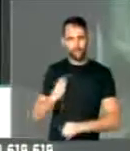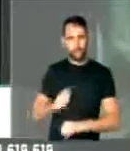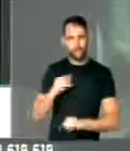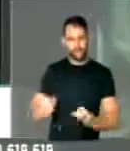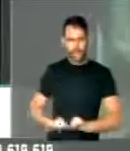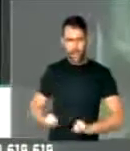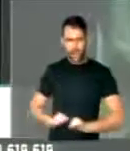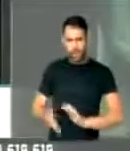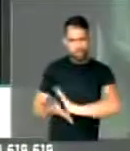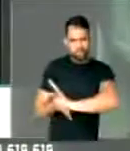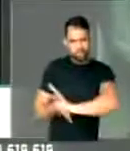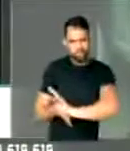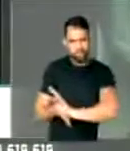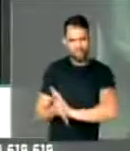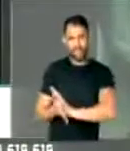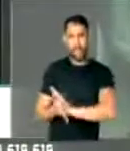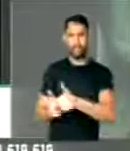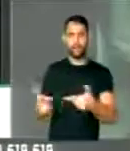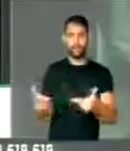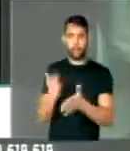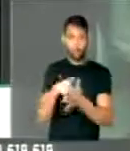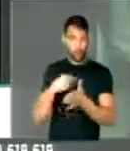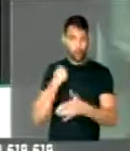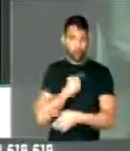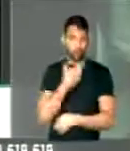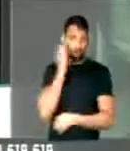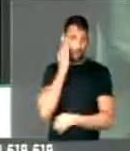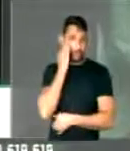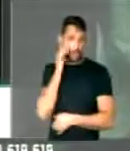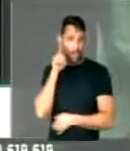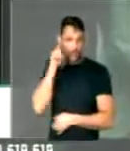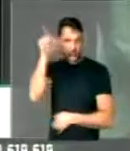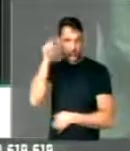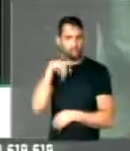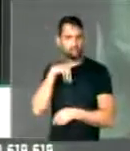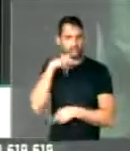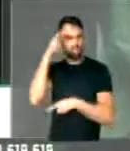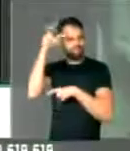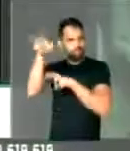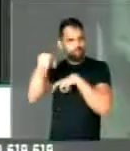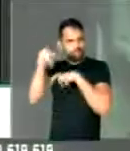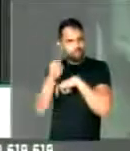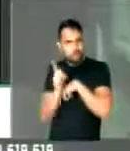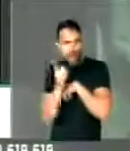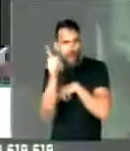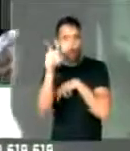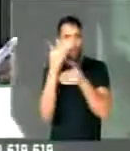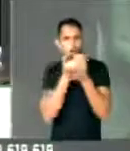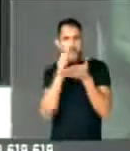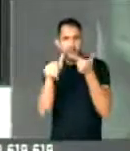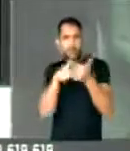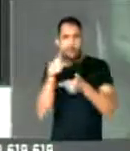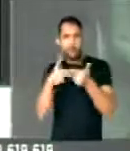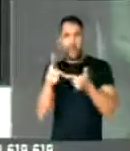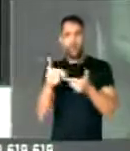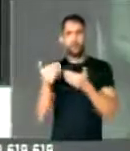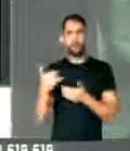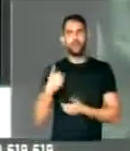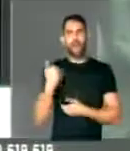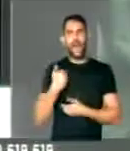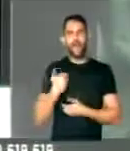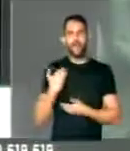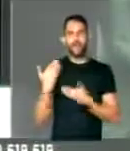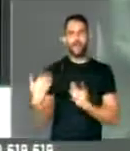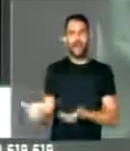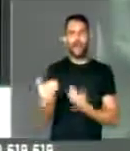toda? Todos nós sabemos que lá no interior se começa o trabalho cedo.